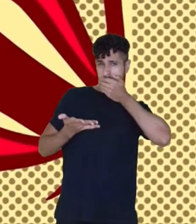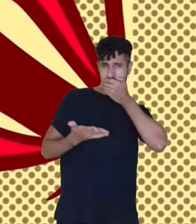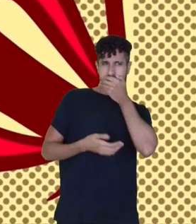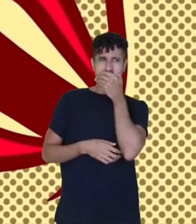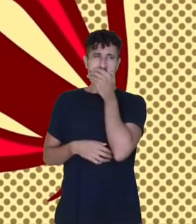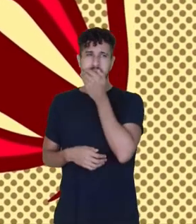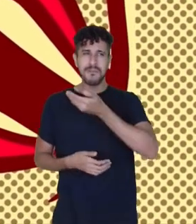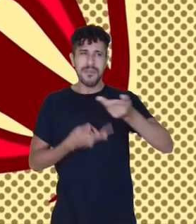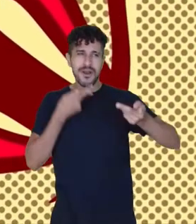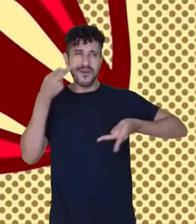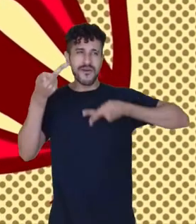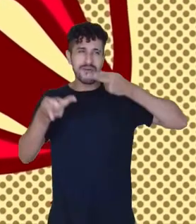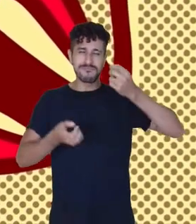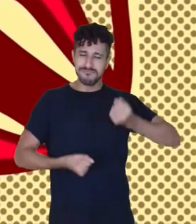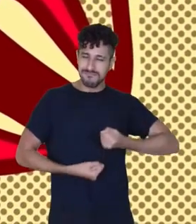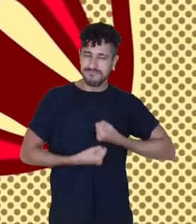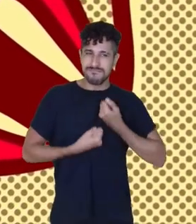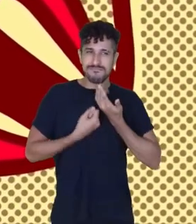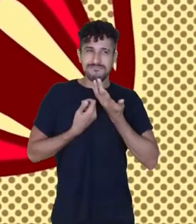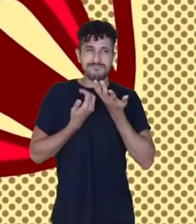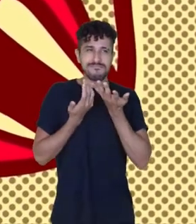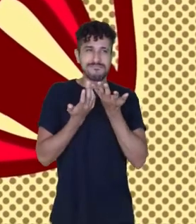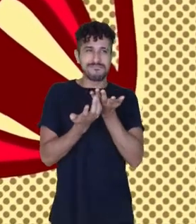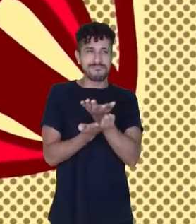agora eu vou falar.